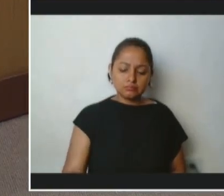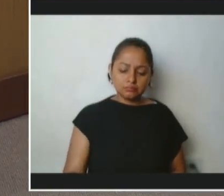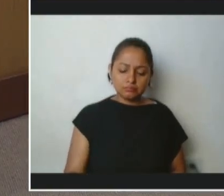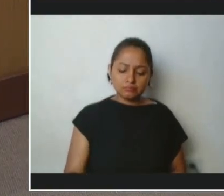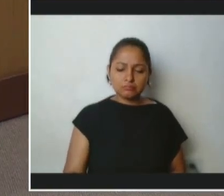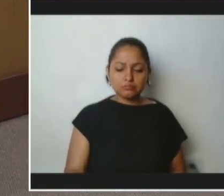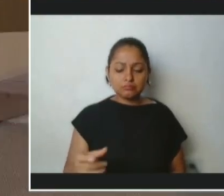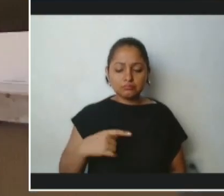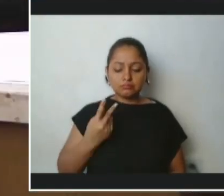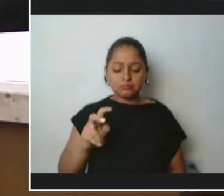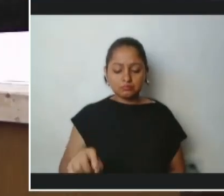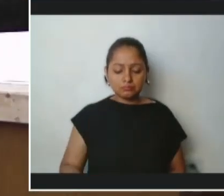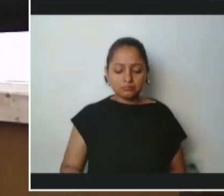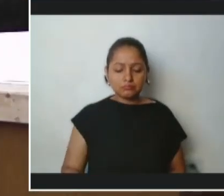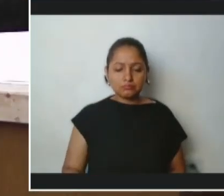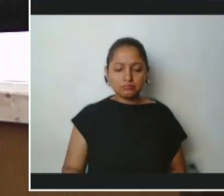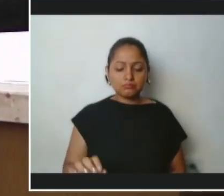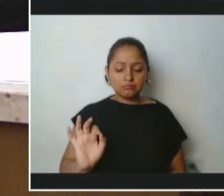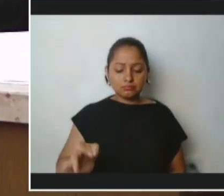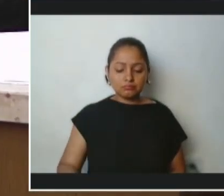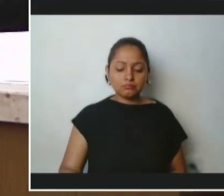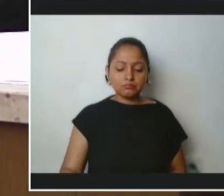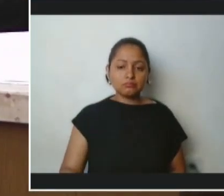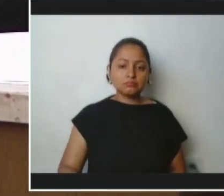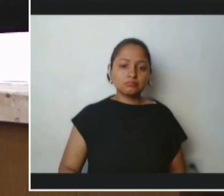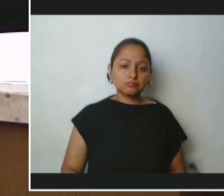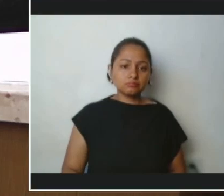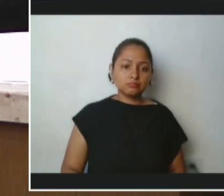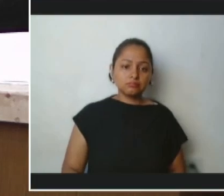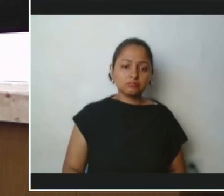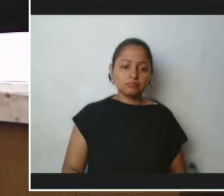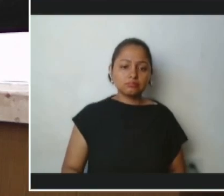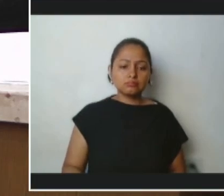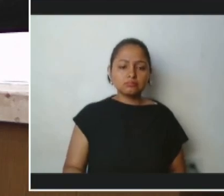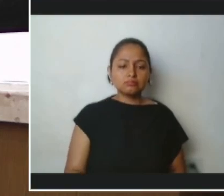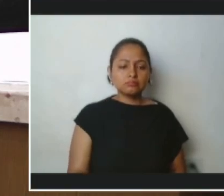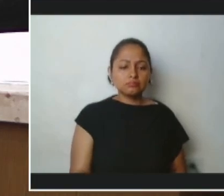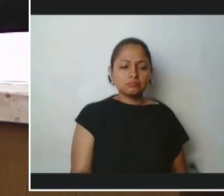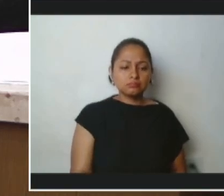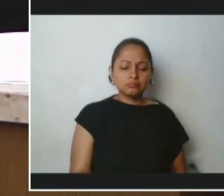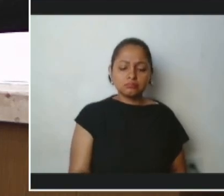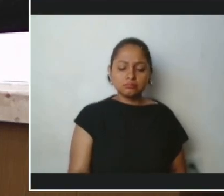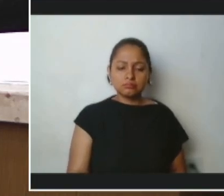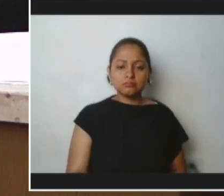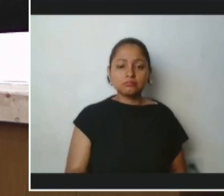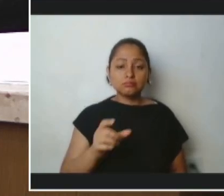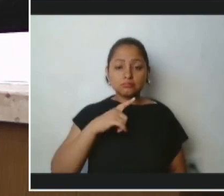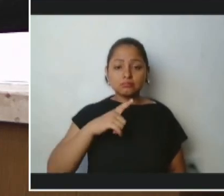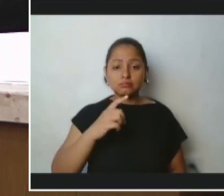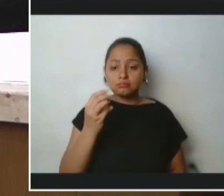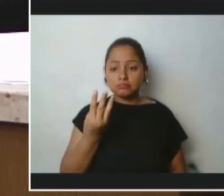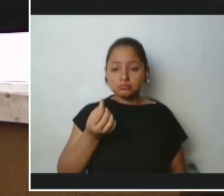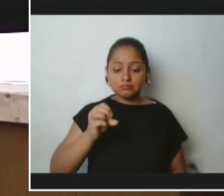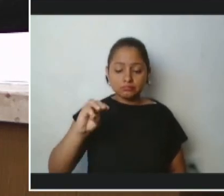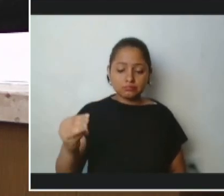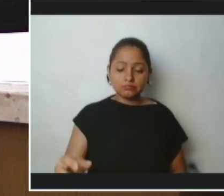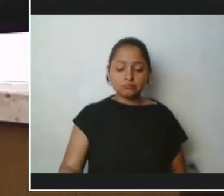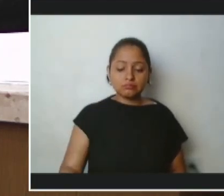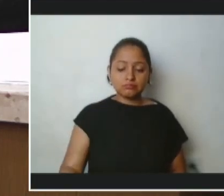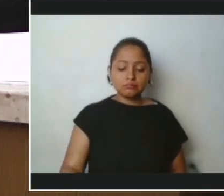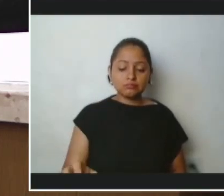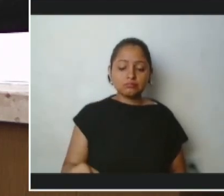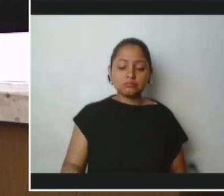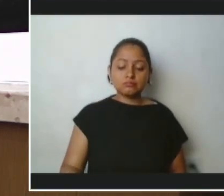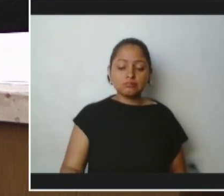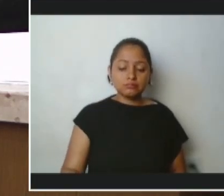2025. Isso, o correto sim. Em termos de aporte, seria os 36 milhões, né, definido pelo